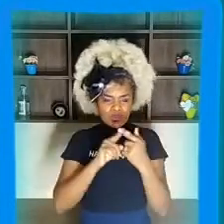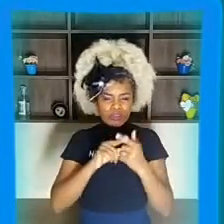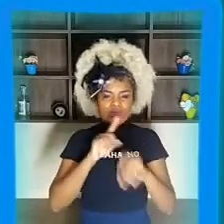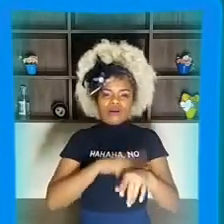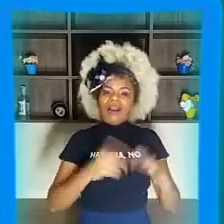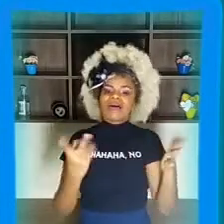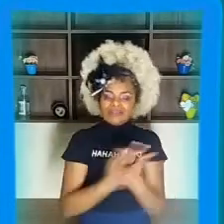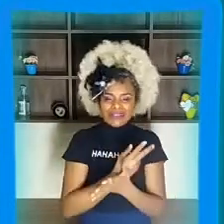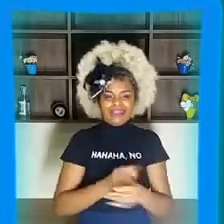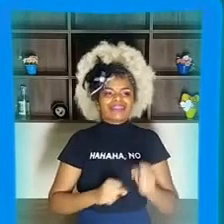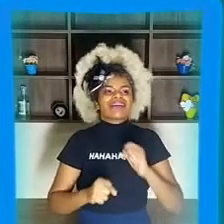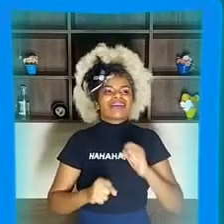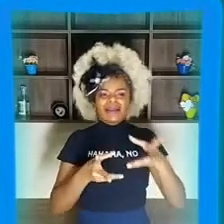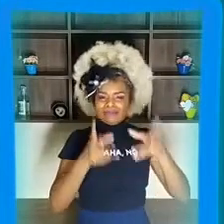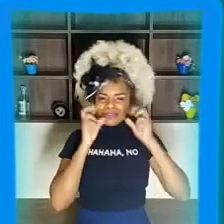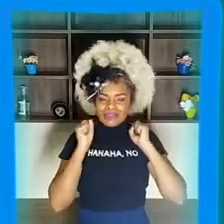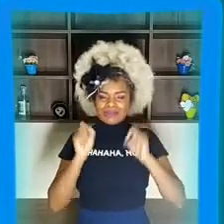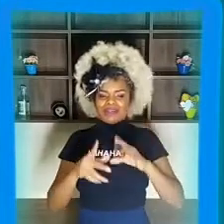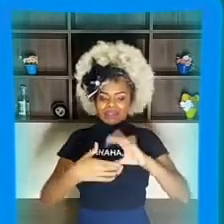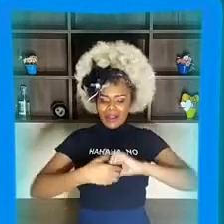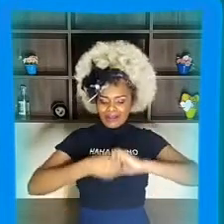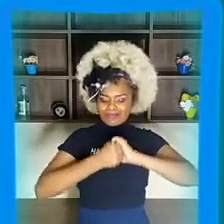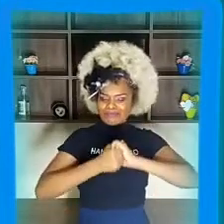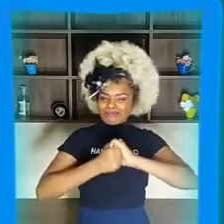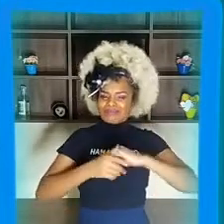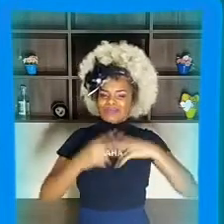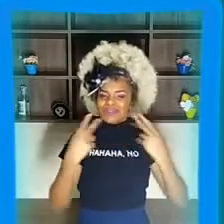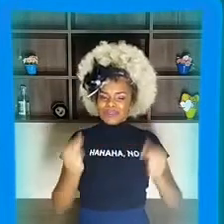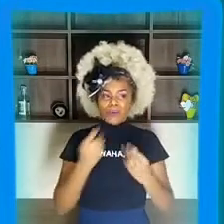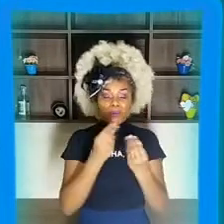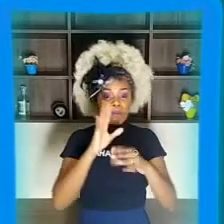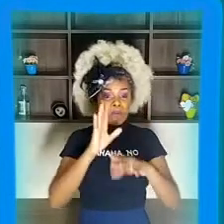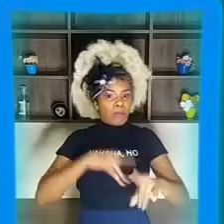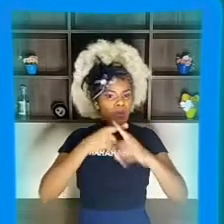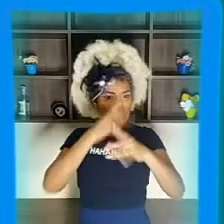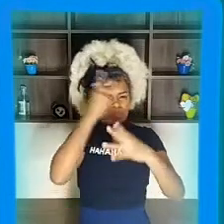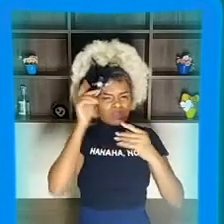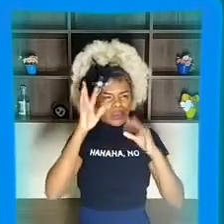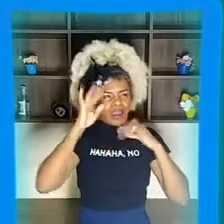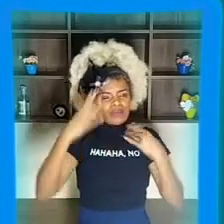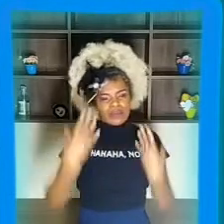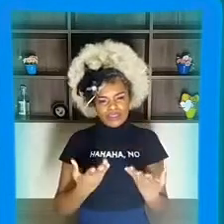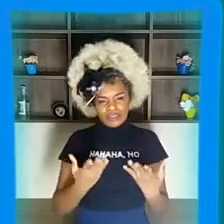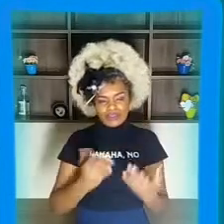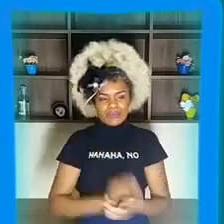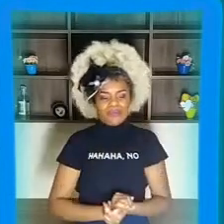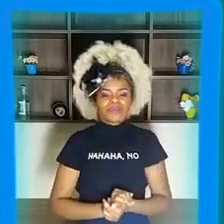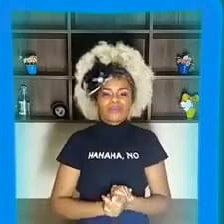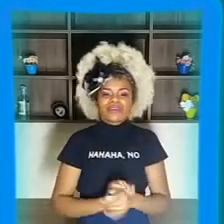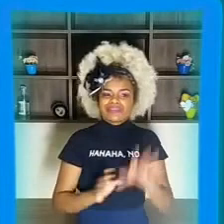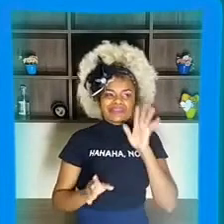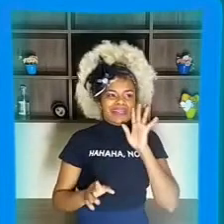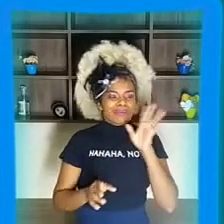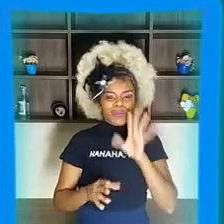acontece, a gente passa a perceber que está de mãos dadas com muito mais gente do que a gente imagina. Isso é muito legal, dá uma força